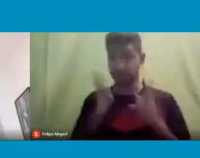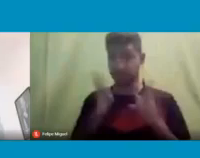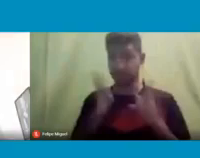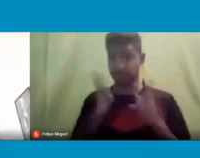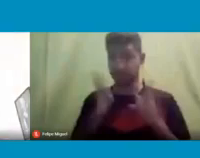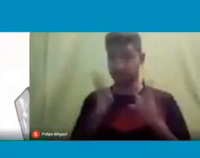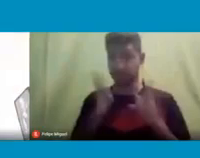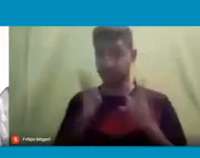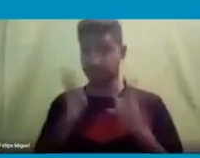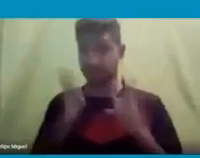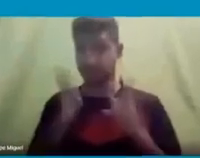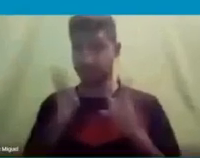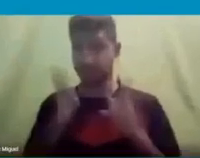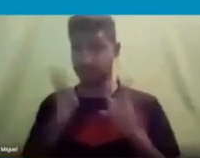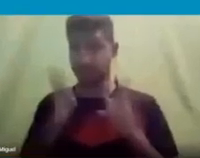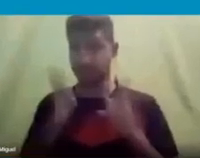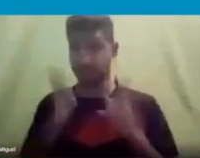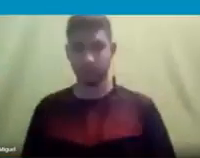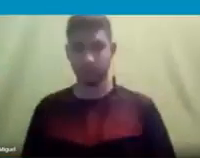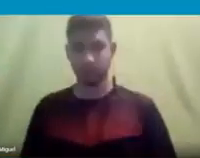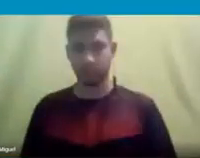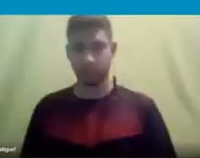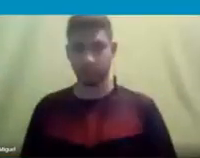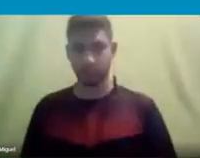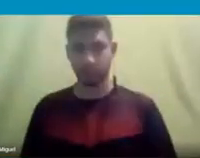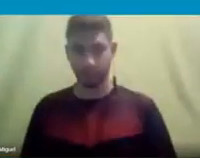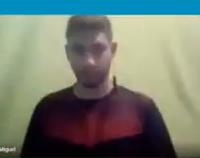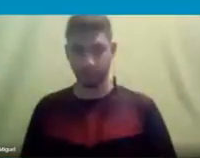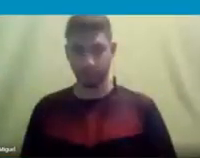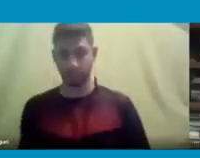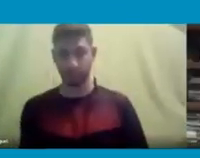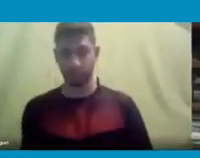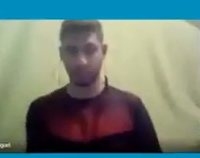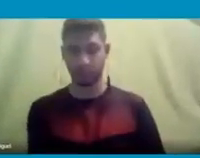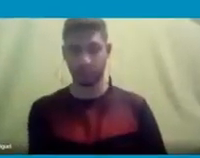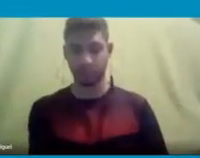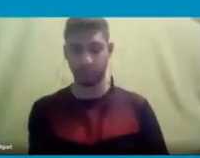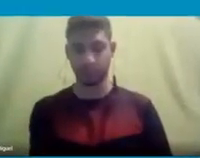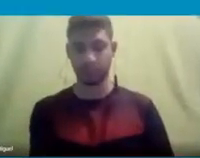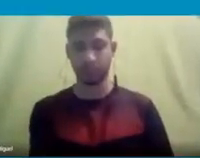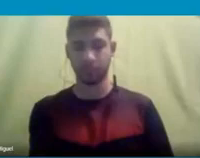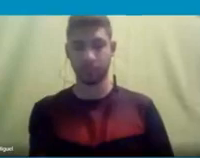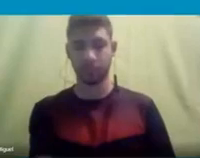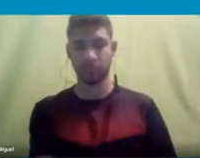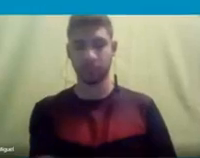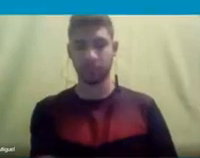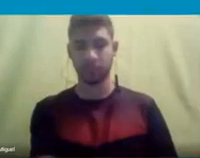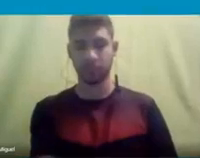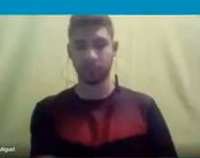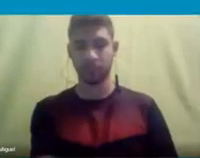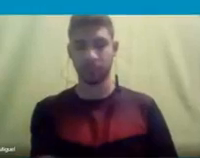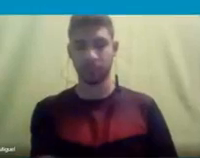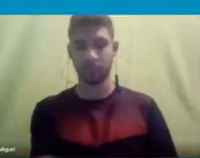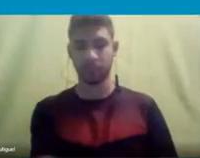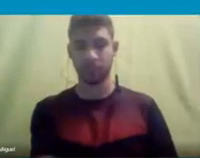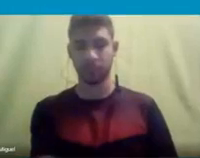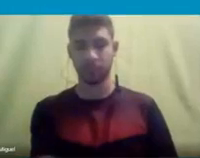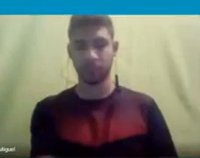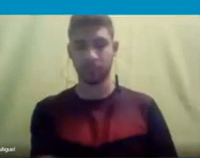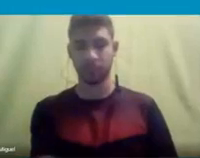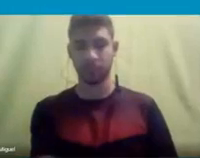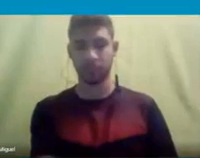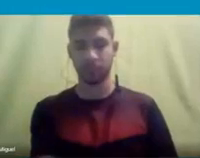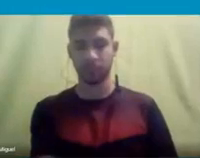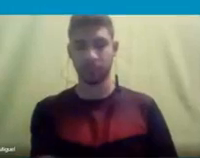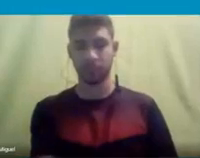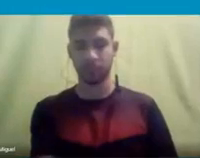no Brasil ou no mundo todo? São aqueles mais frágeis. Quem são os mais frágeis? São a criança, né, que ela